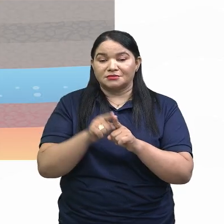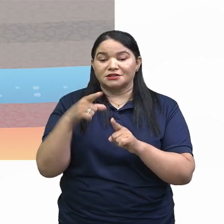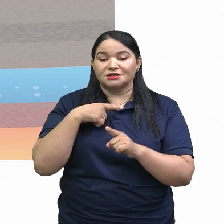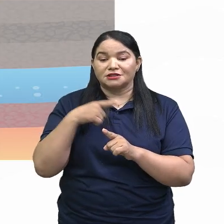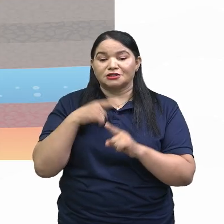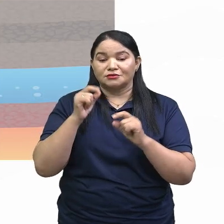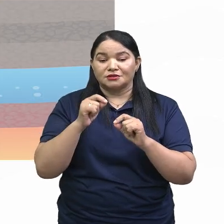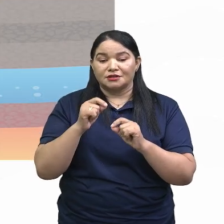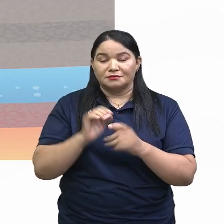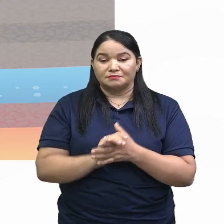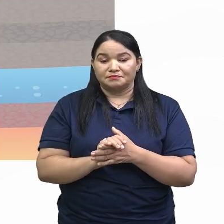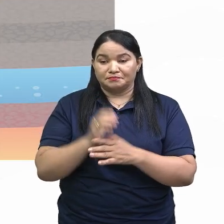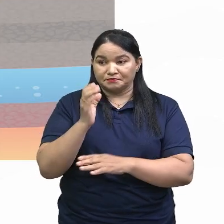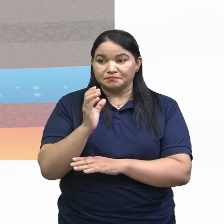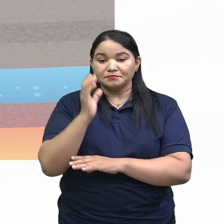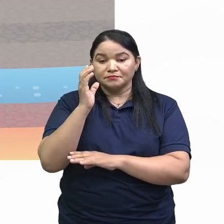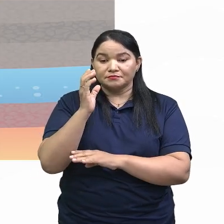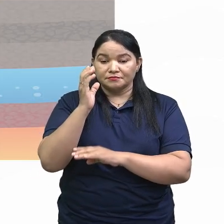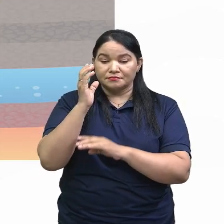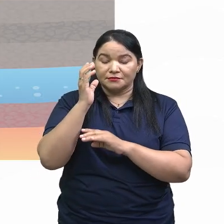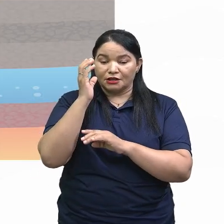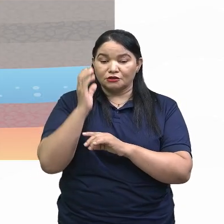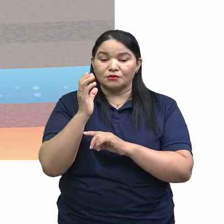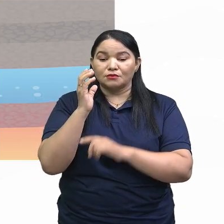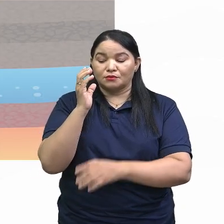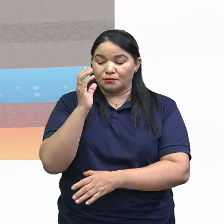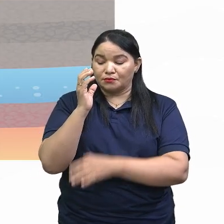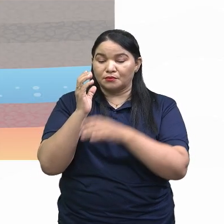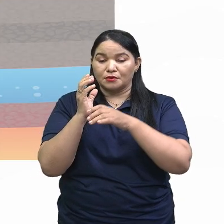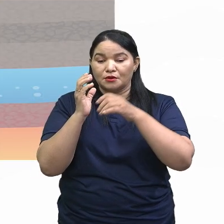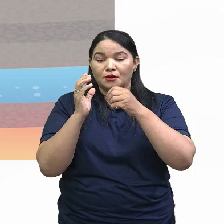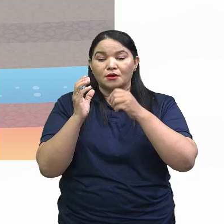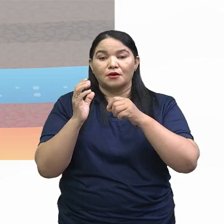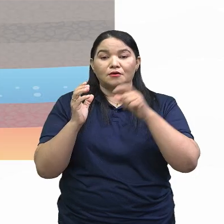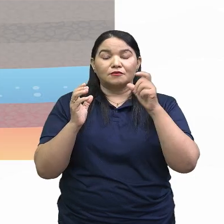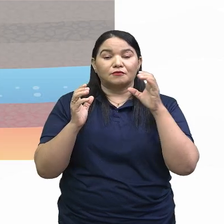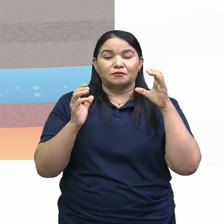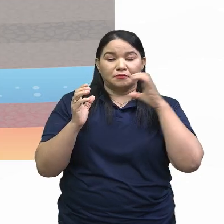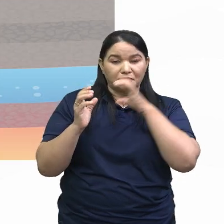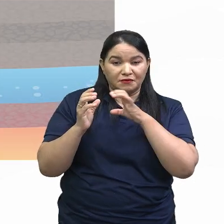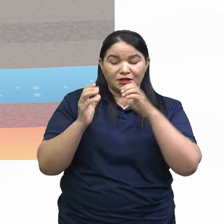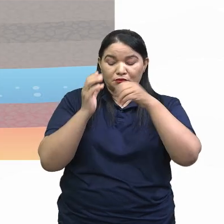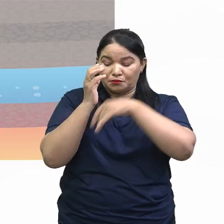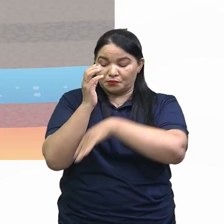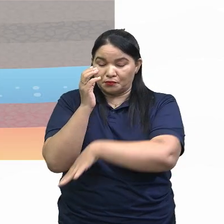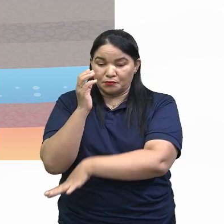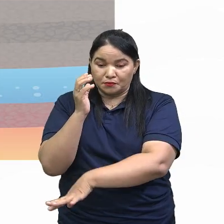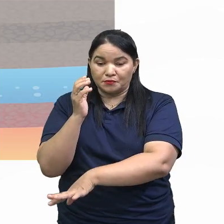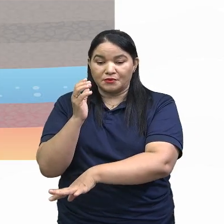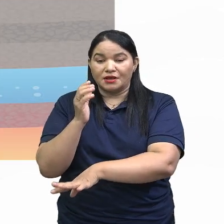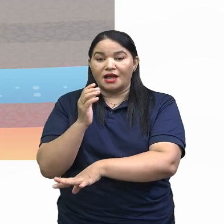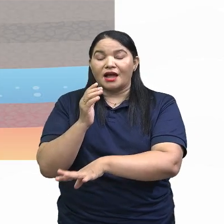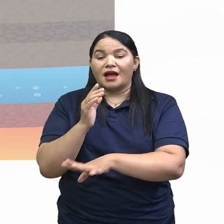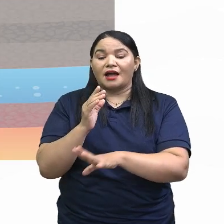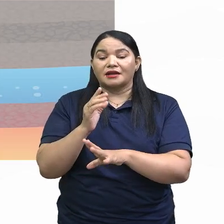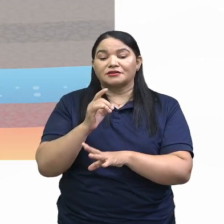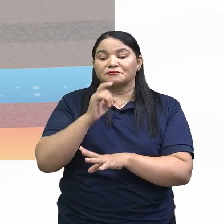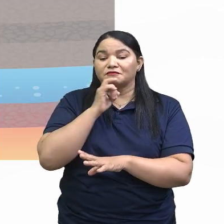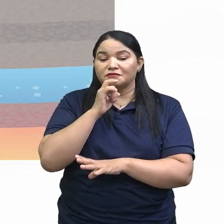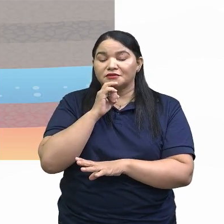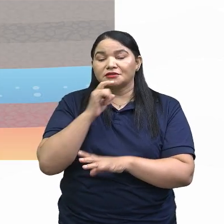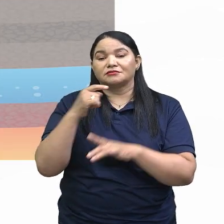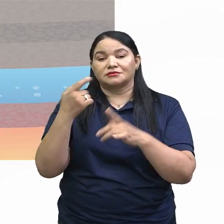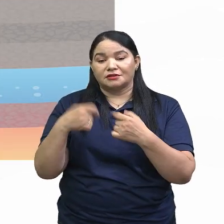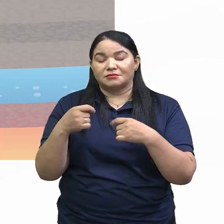essas torres de resfriamento, porque esse vapor é muito quente, né? Esse vapor que sai aí para movimentar esse gerador,